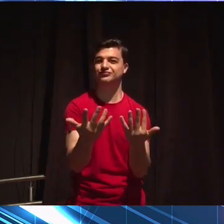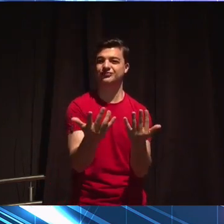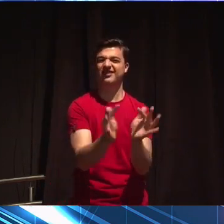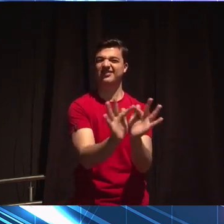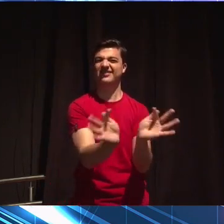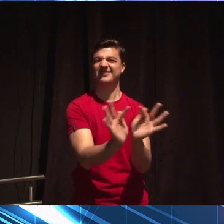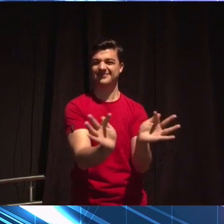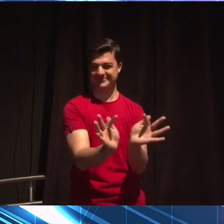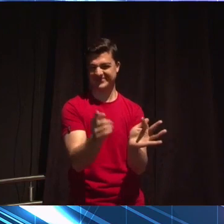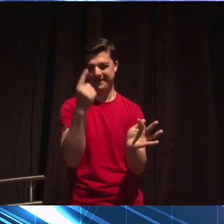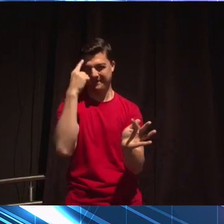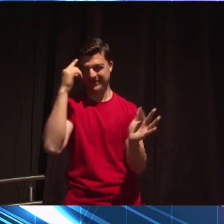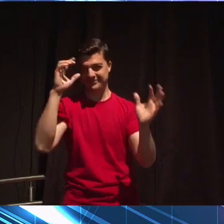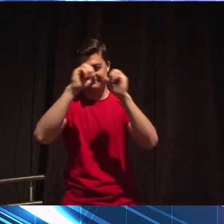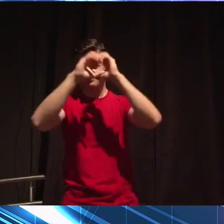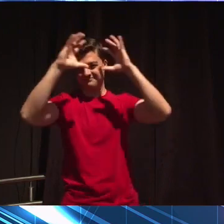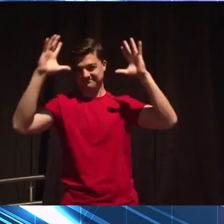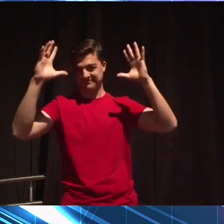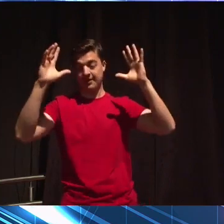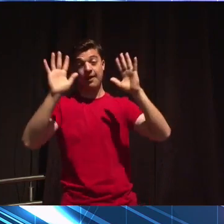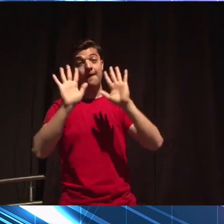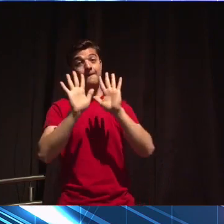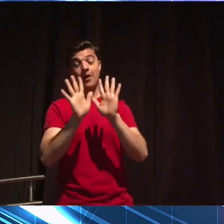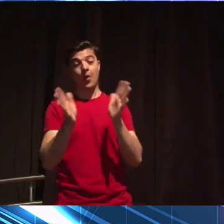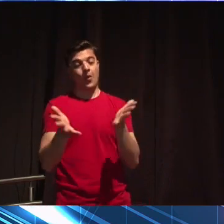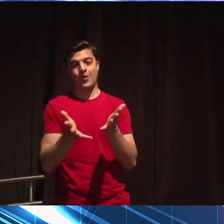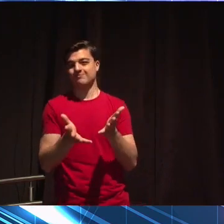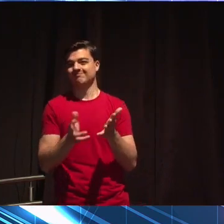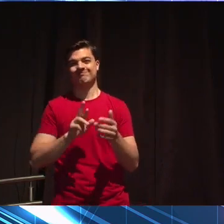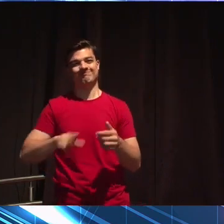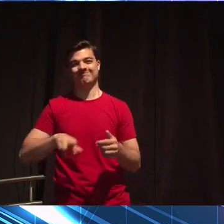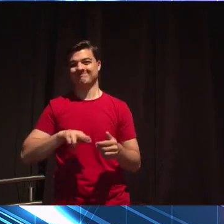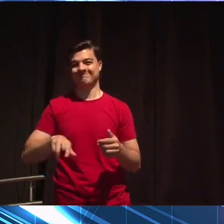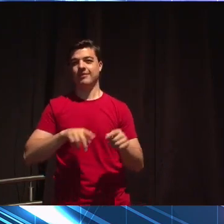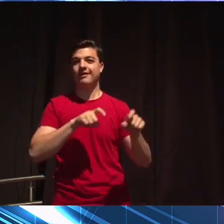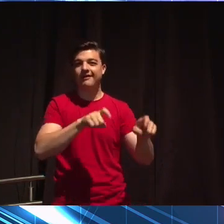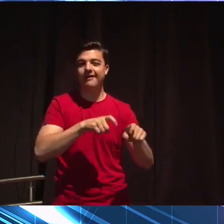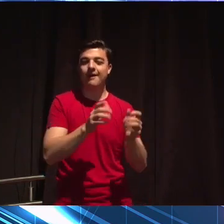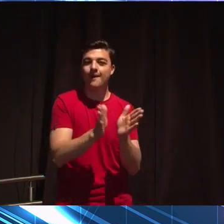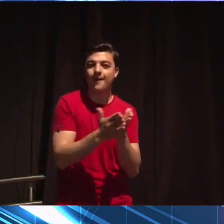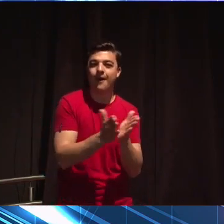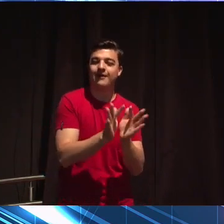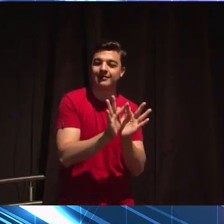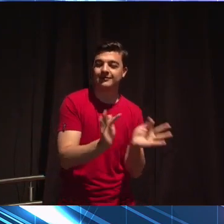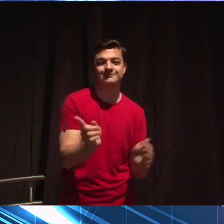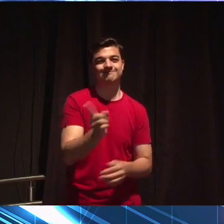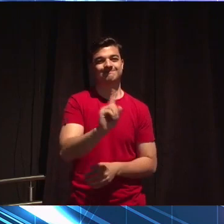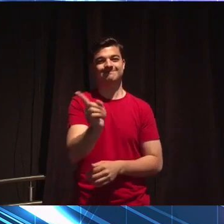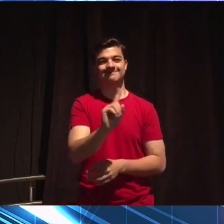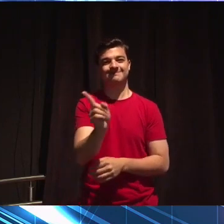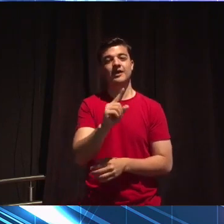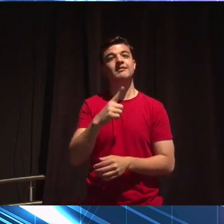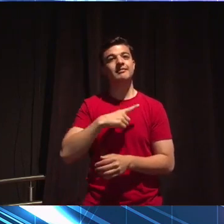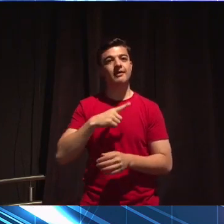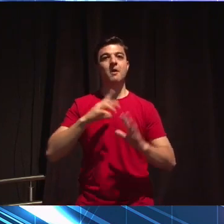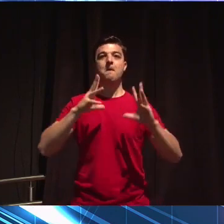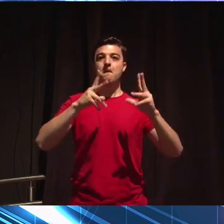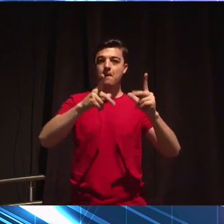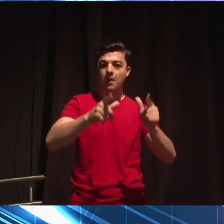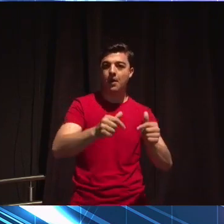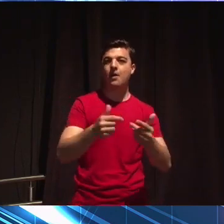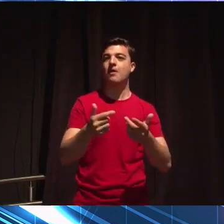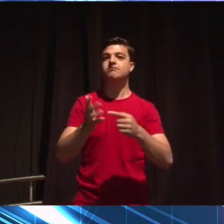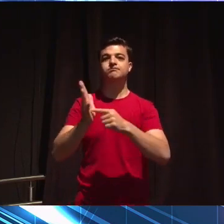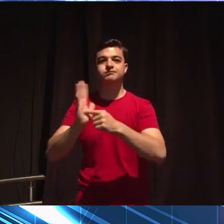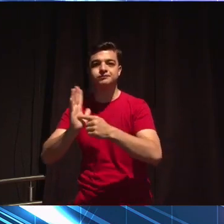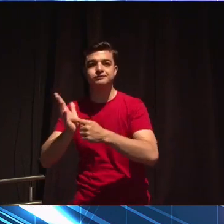você tem é uma série de produtos que estão conectados, que têm sensores, que são inteligentes,